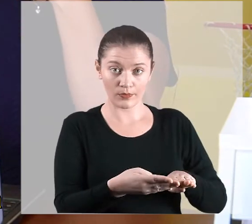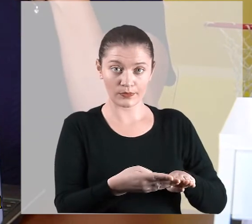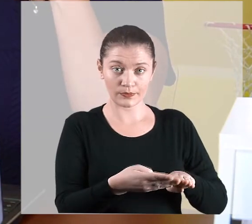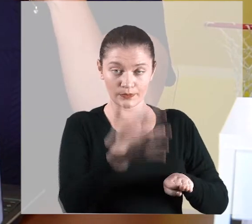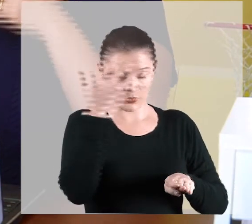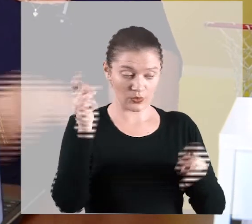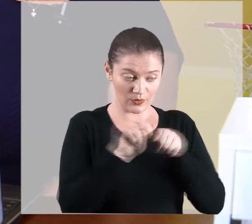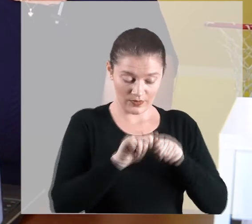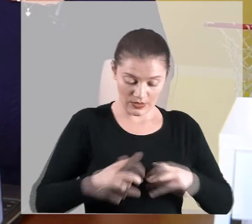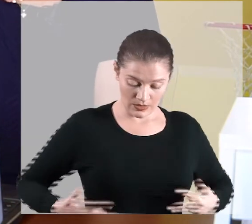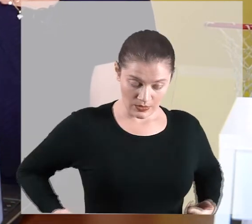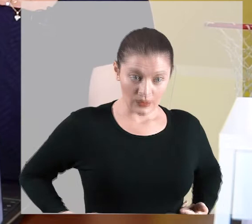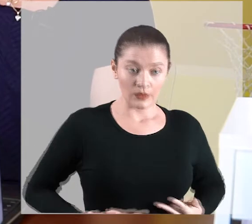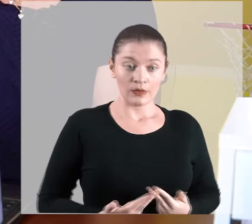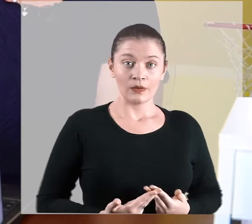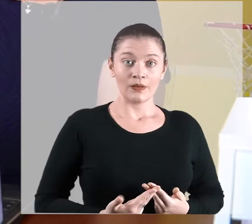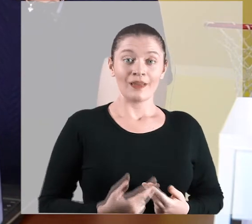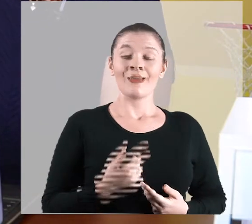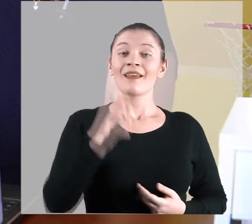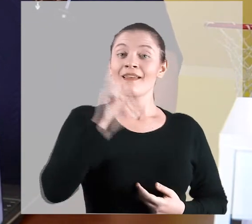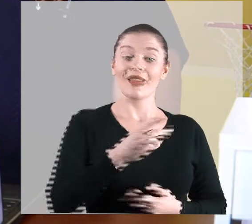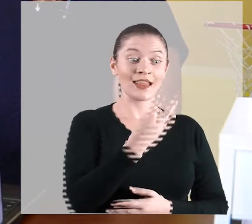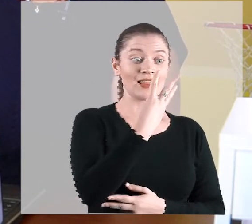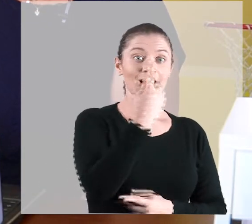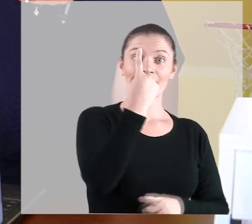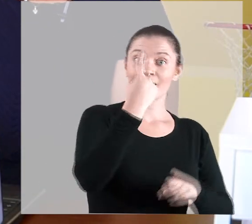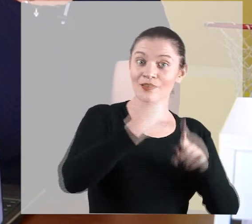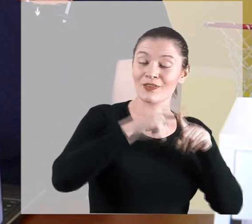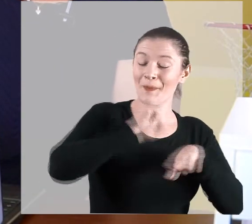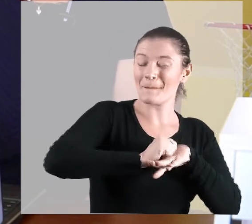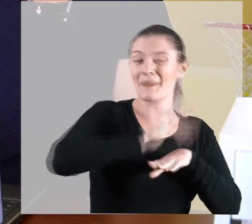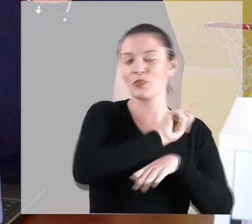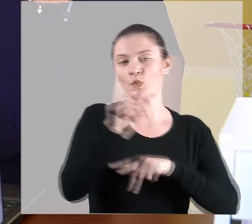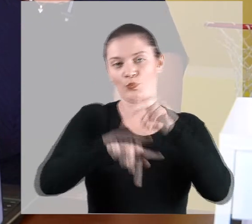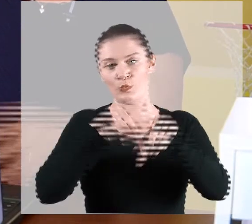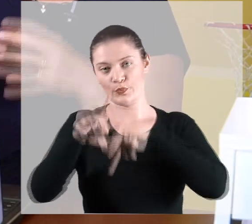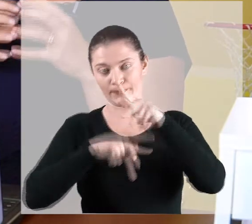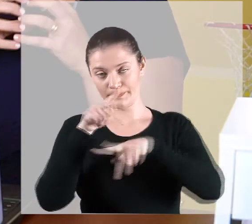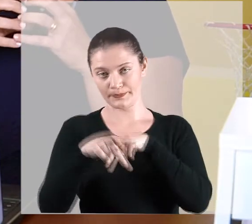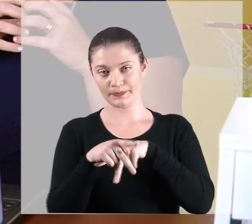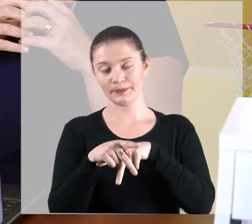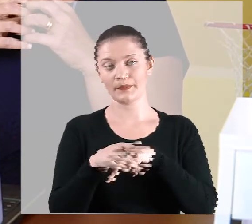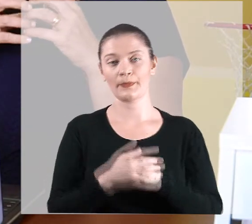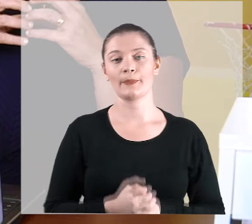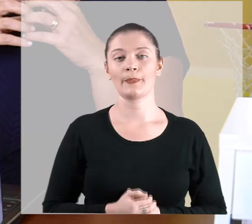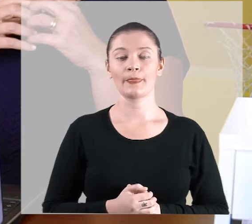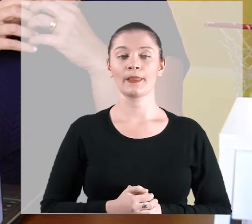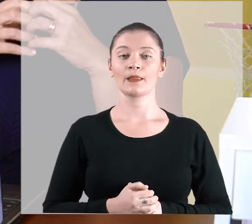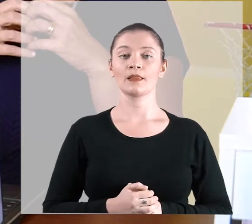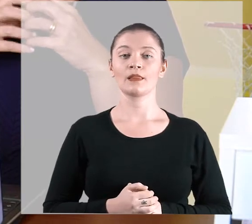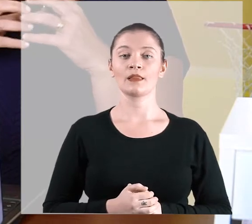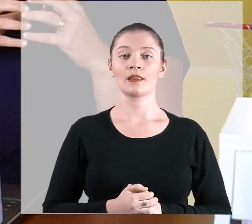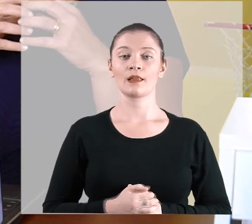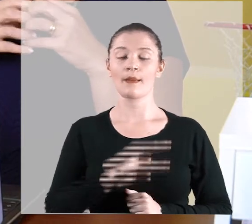a cirurgia de transgenitalização é 3 vezes maior que a população. E dentre as causas mortes,